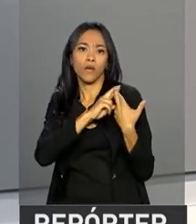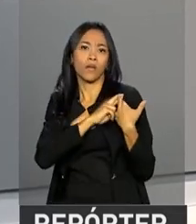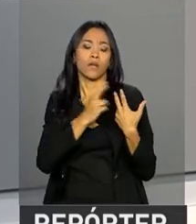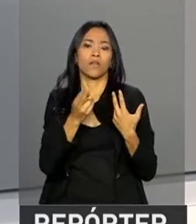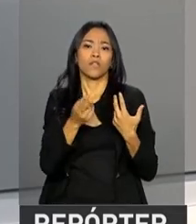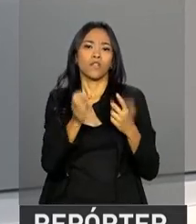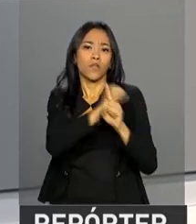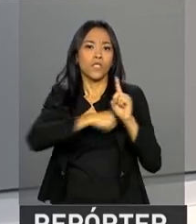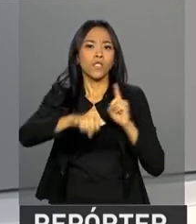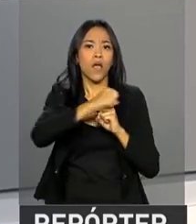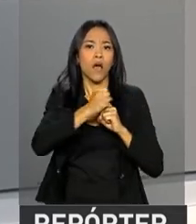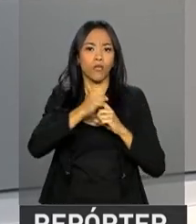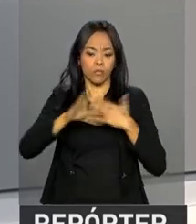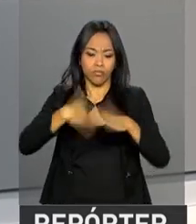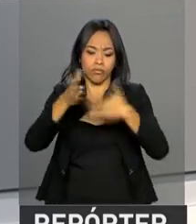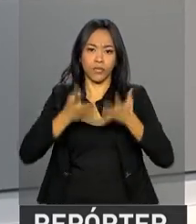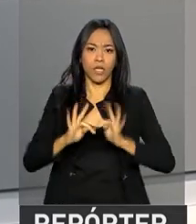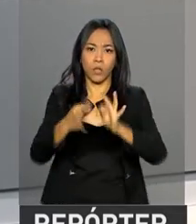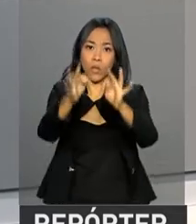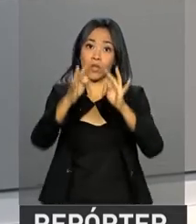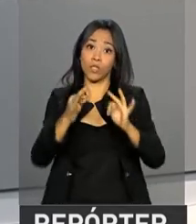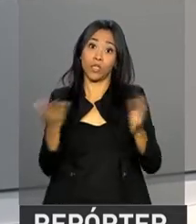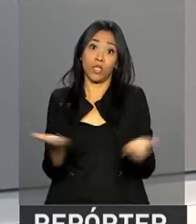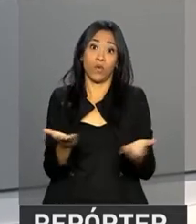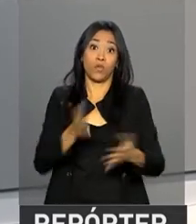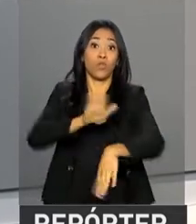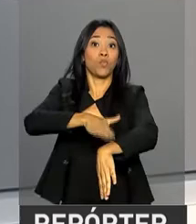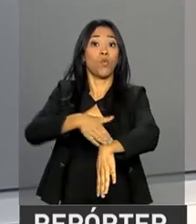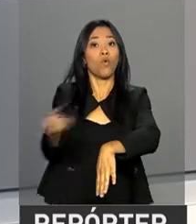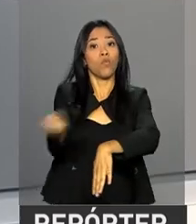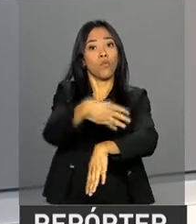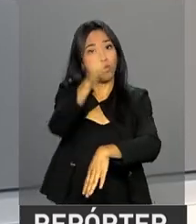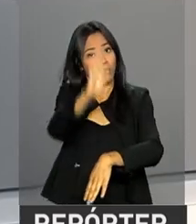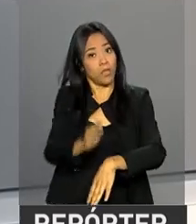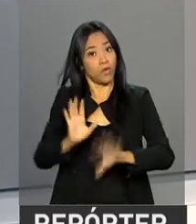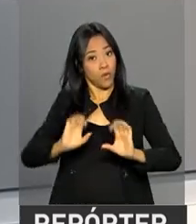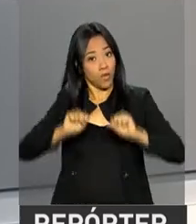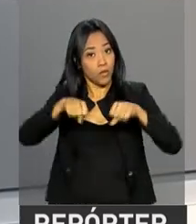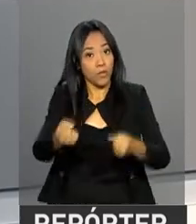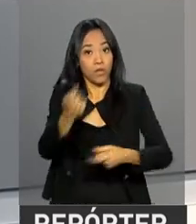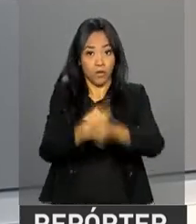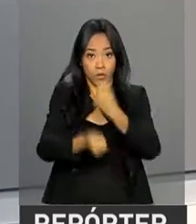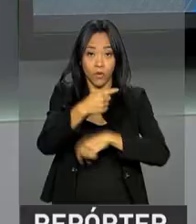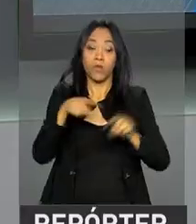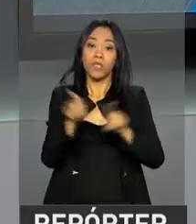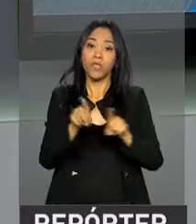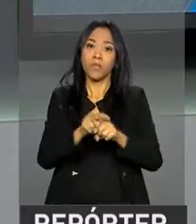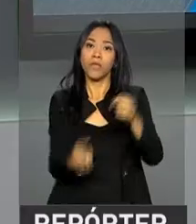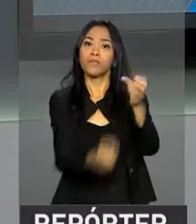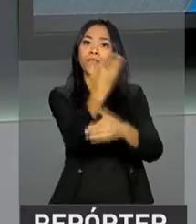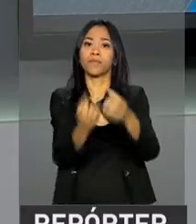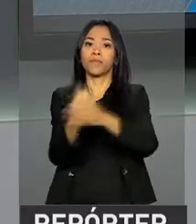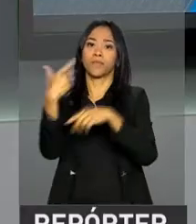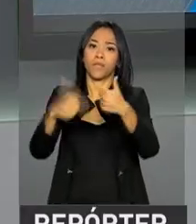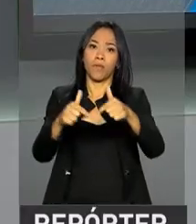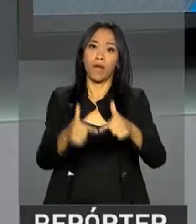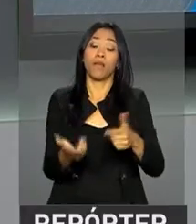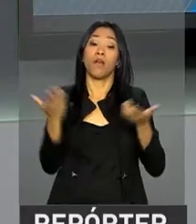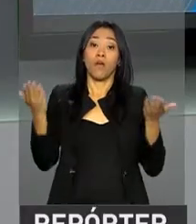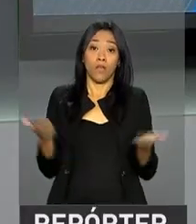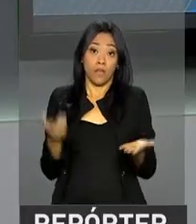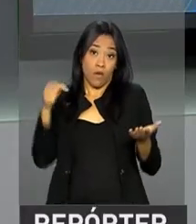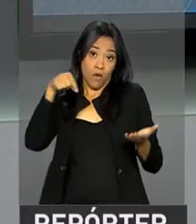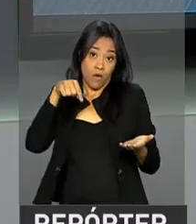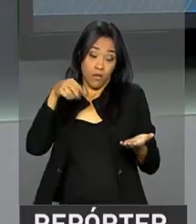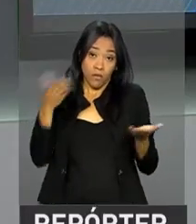lembrou que o país vive um novo momento com retomada do crescimento econômico e geração de empregos temer participou na noite desta